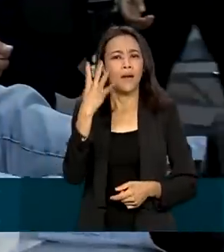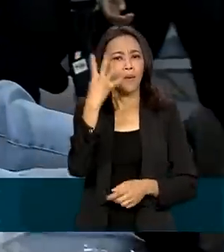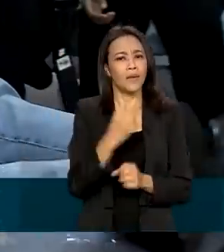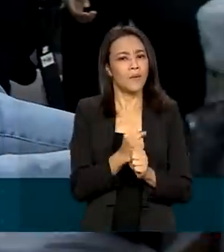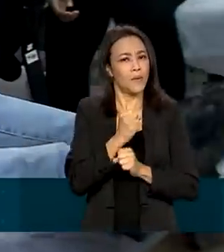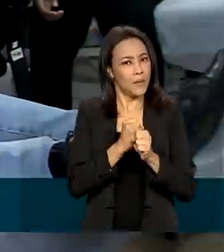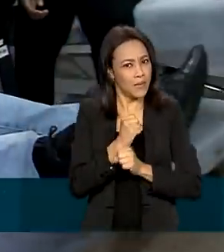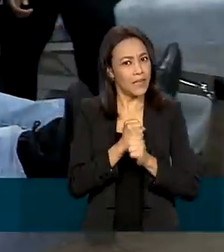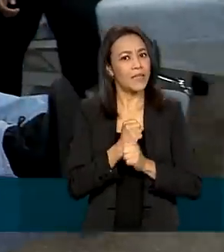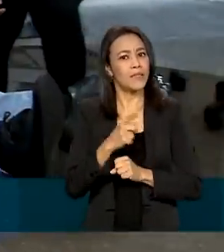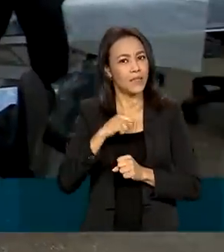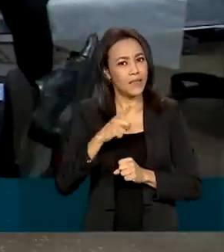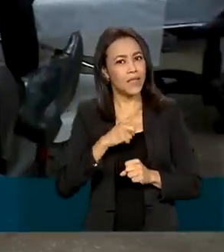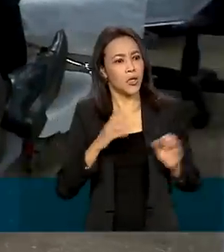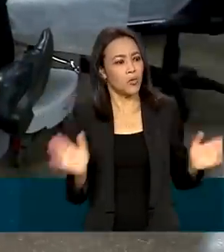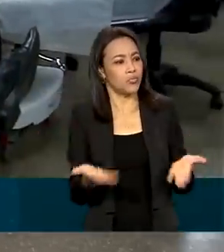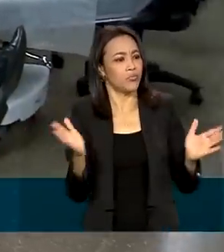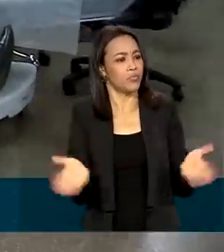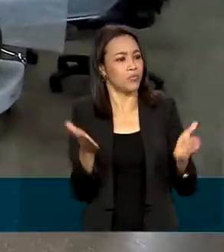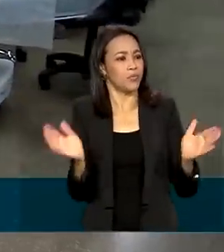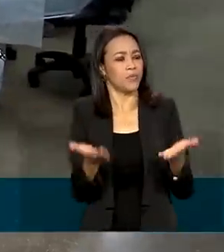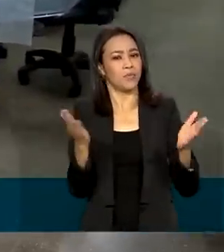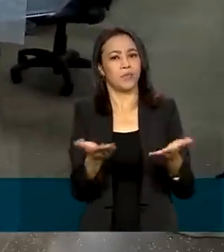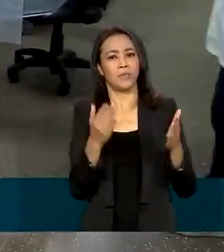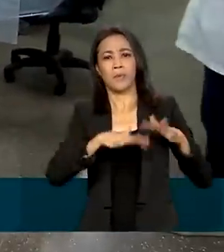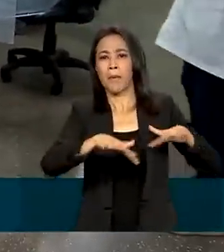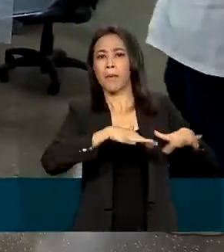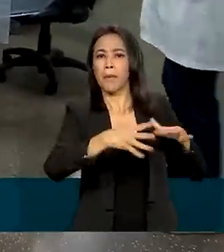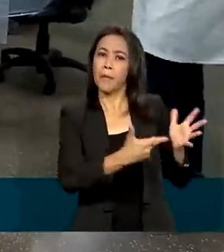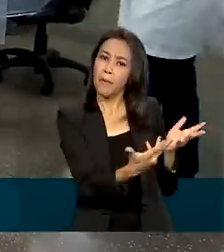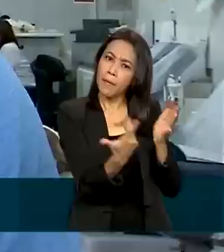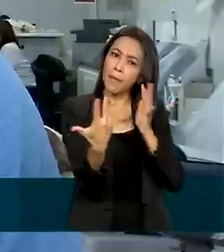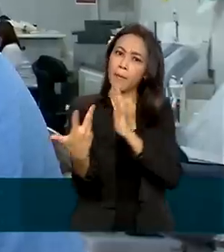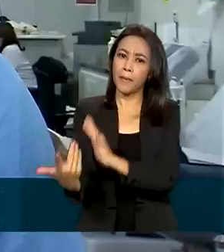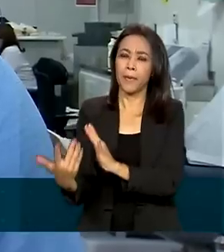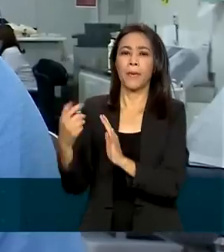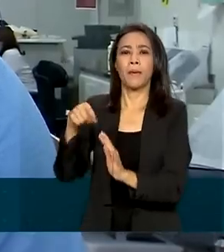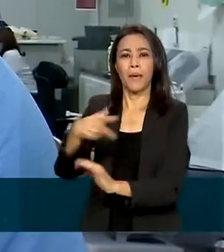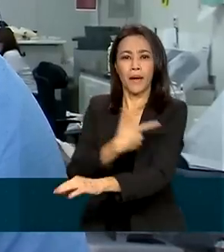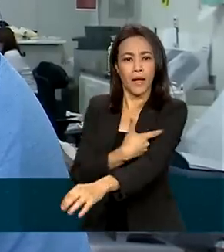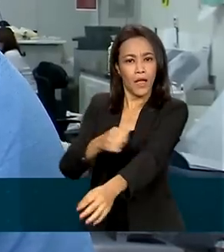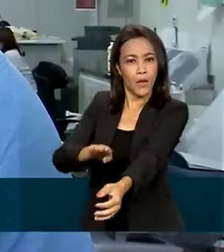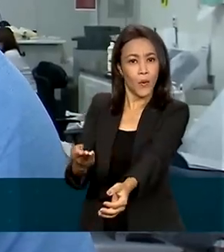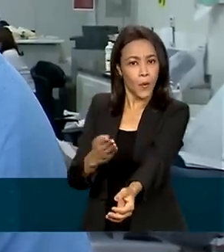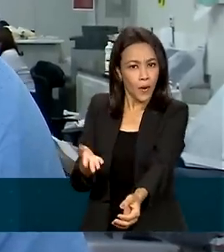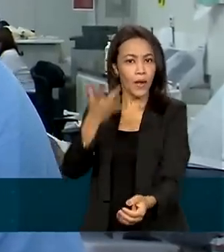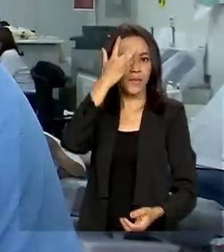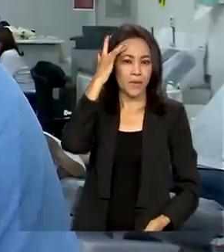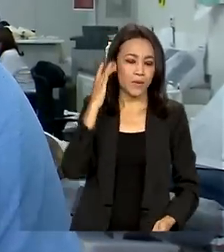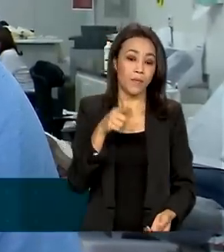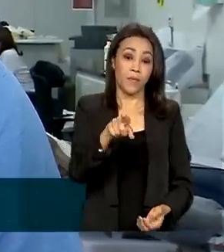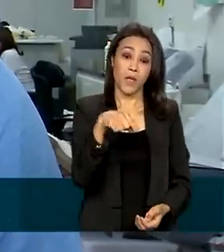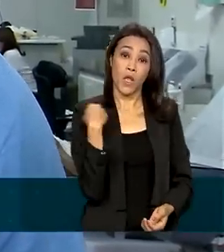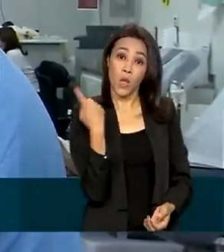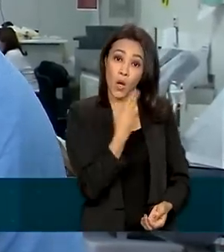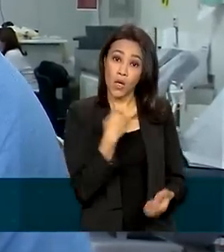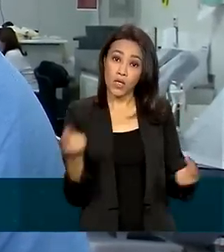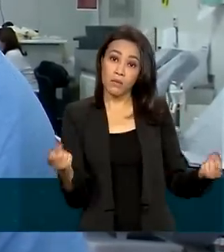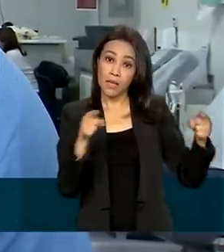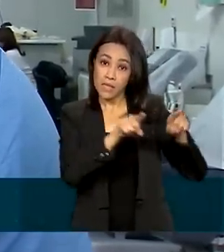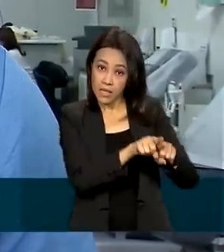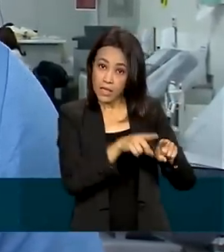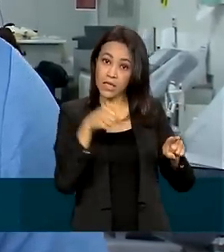futebol Master, também de Águas Lindas, para mobilizar pessoas a doar. Fizemos uma parceria com o Hemocentro,